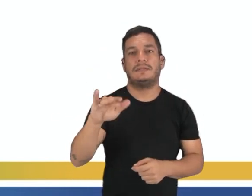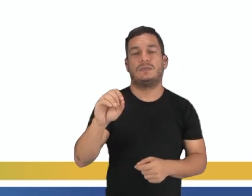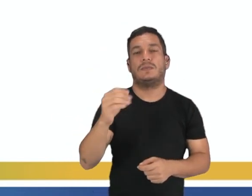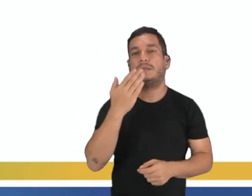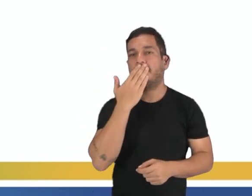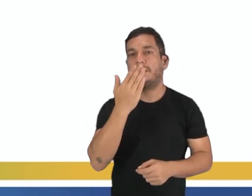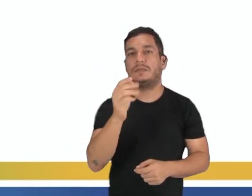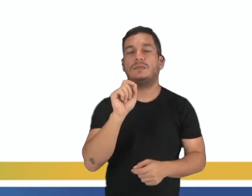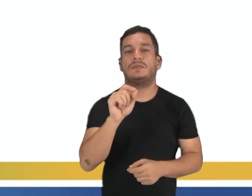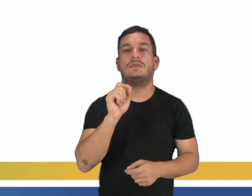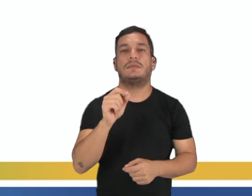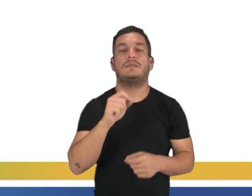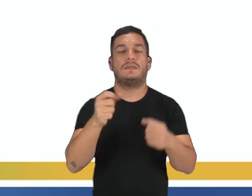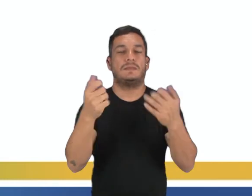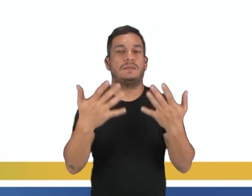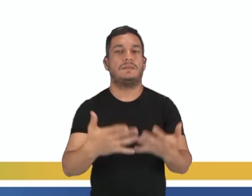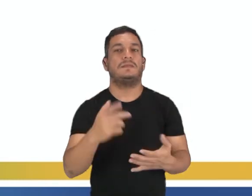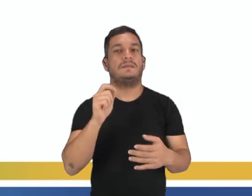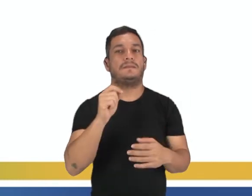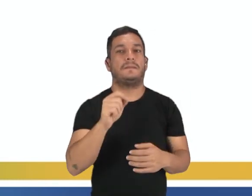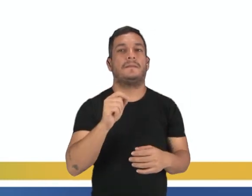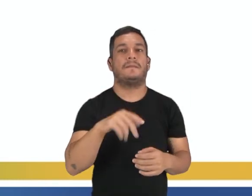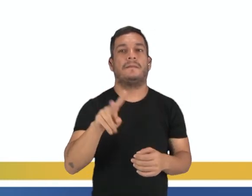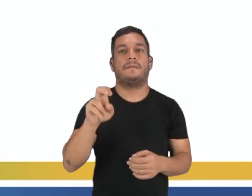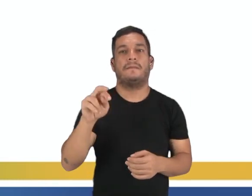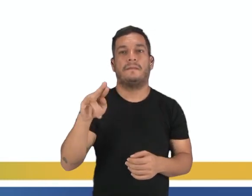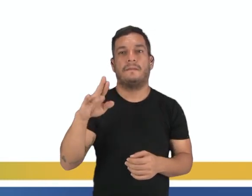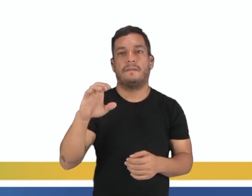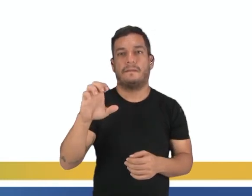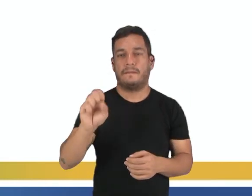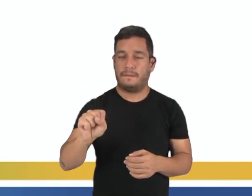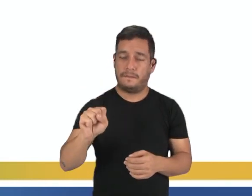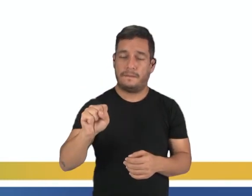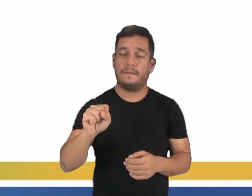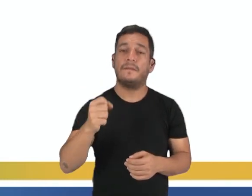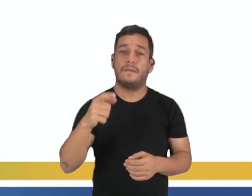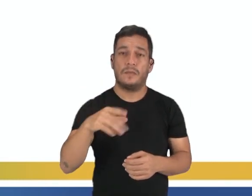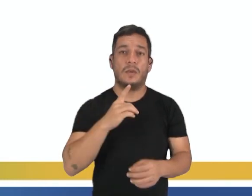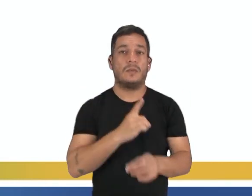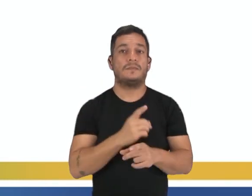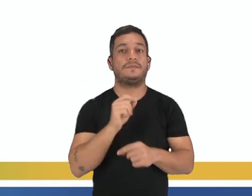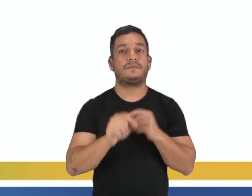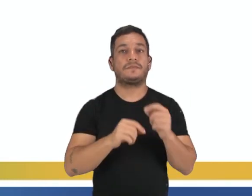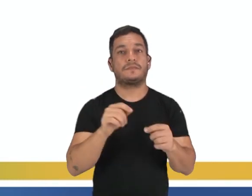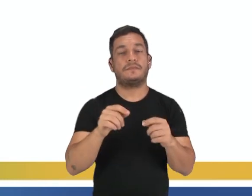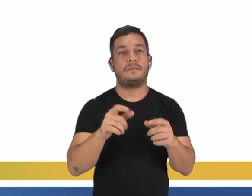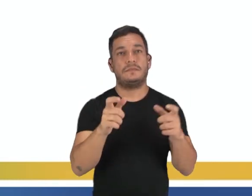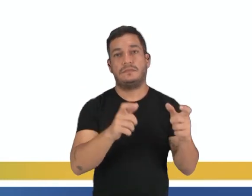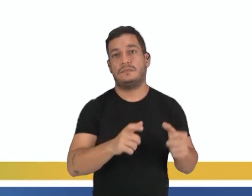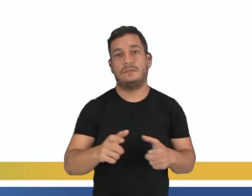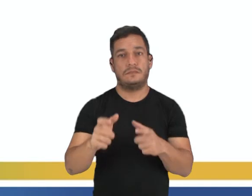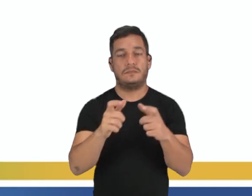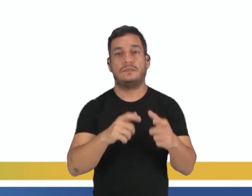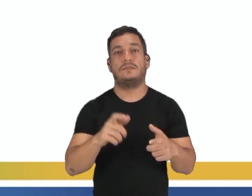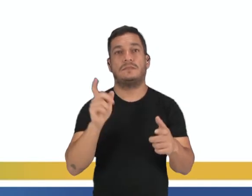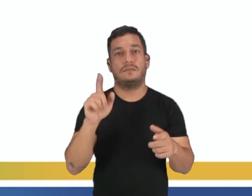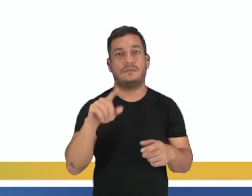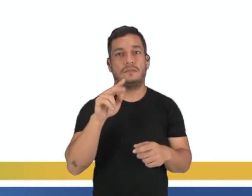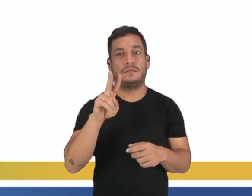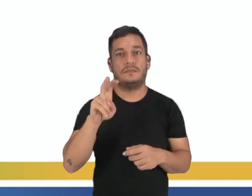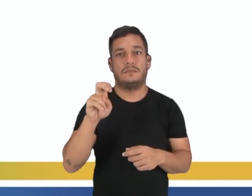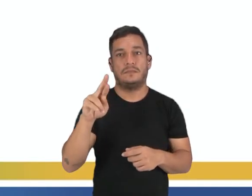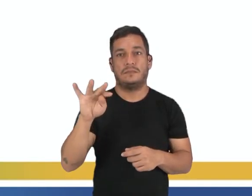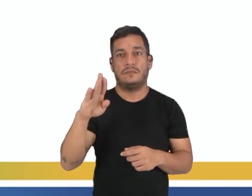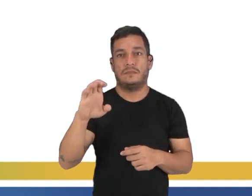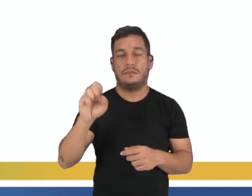ele pede para a gente determinar os vértices desse trapézio, ou seja, o encontro dos lados desse trapézio. E esses vértices